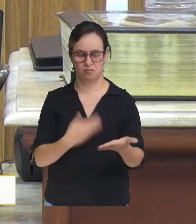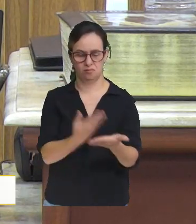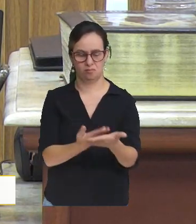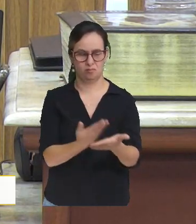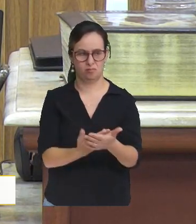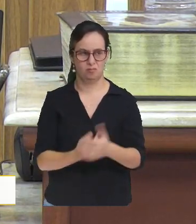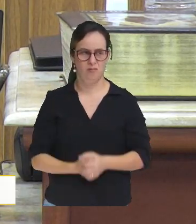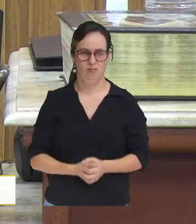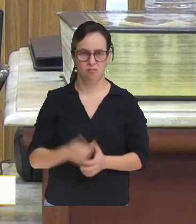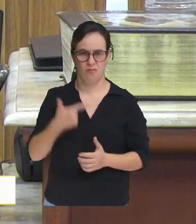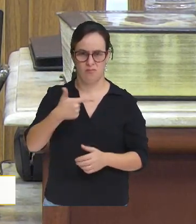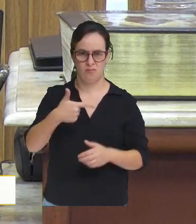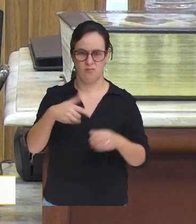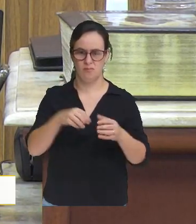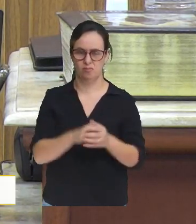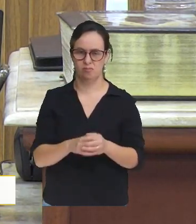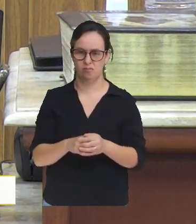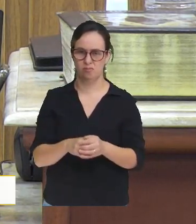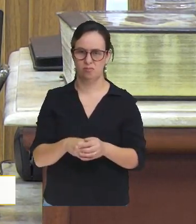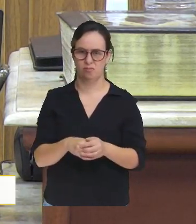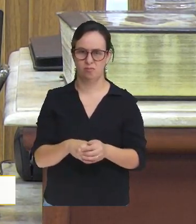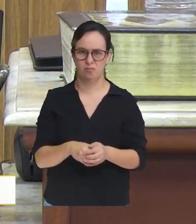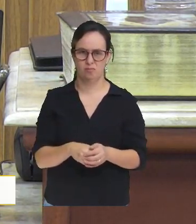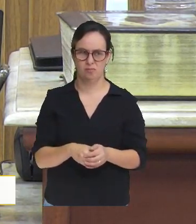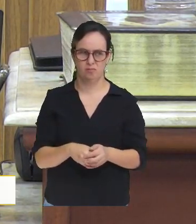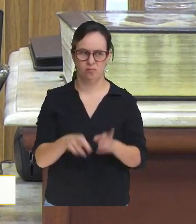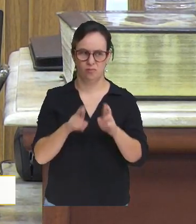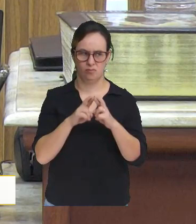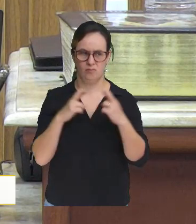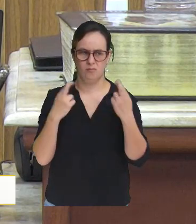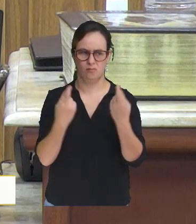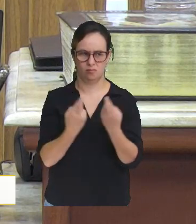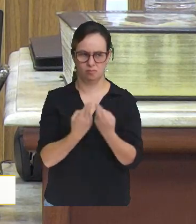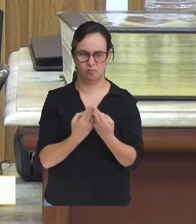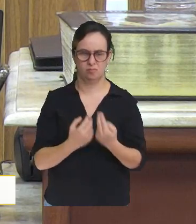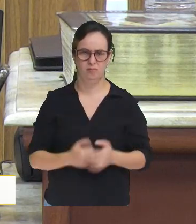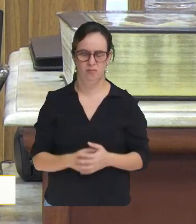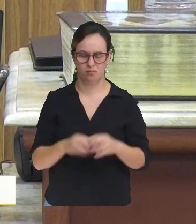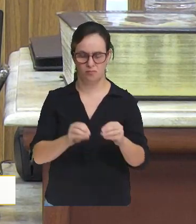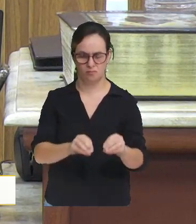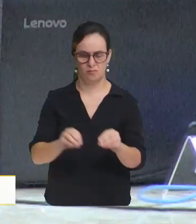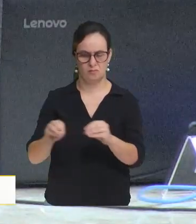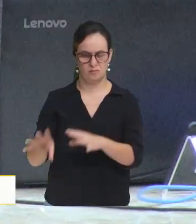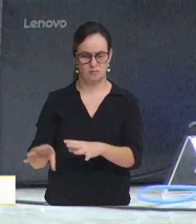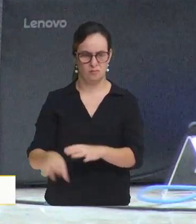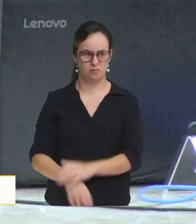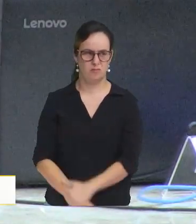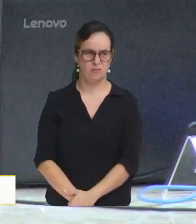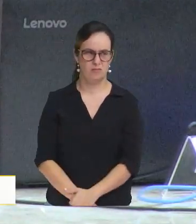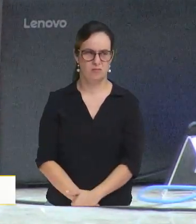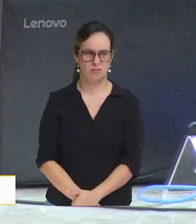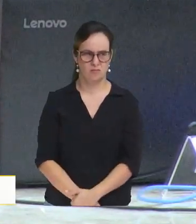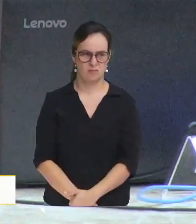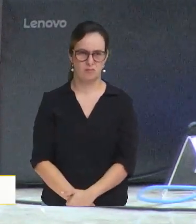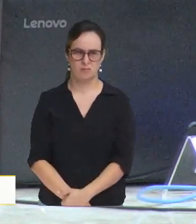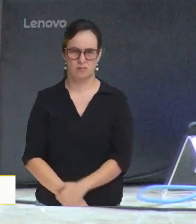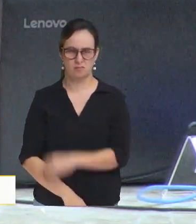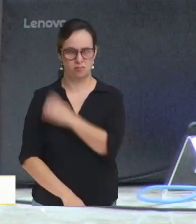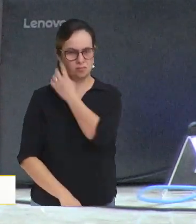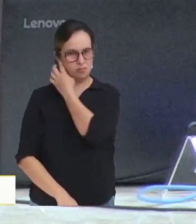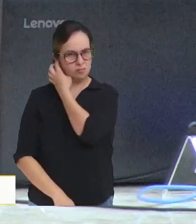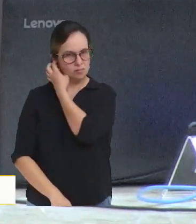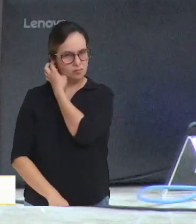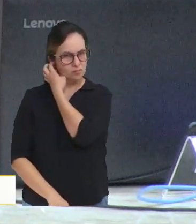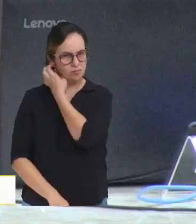duas sessões aí para que a gente possa... Duas sessões, esse é o meu pedido. Pela ordem, senhor presidente. Pela ordem,